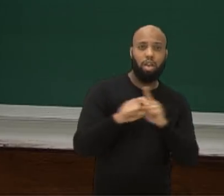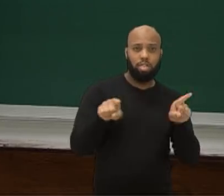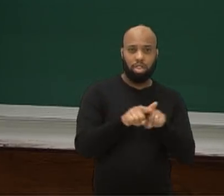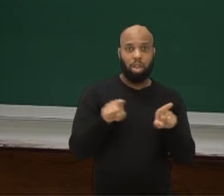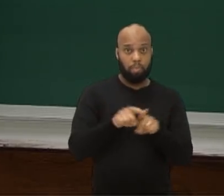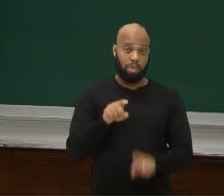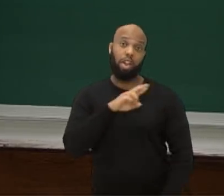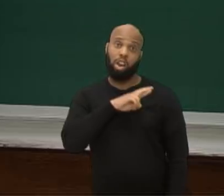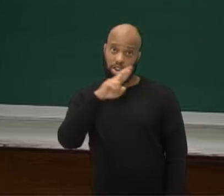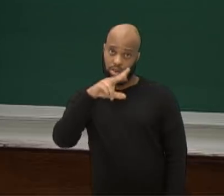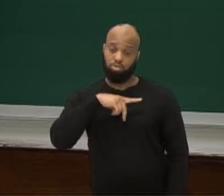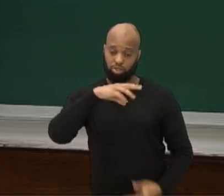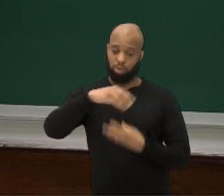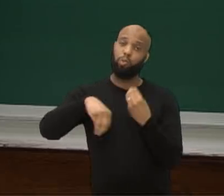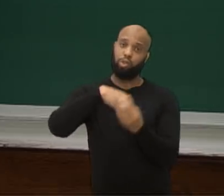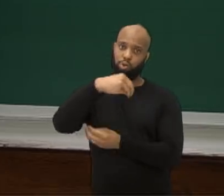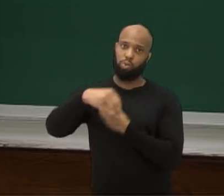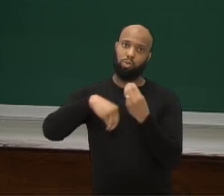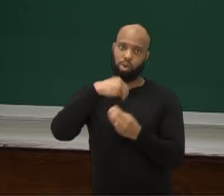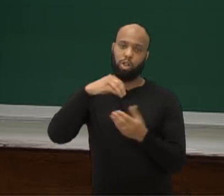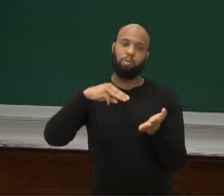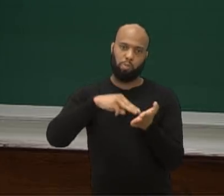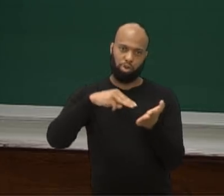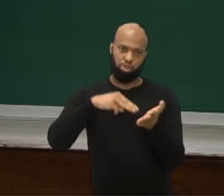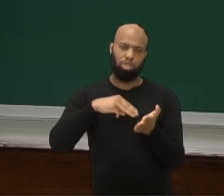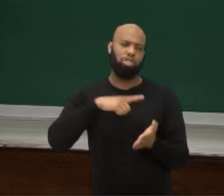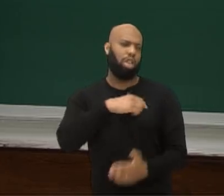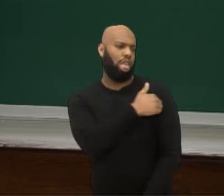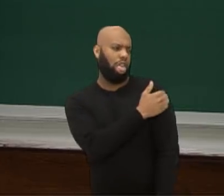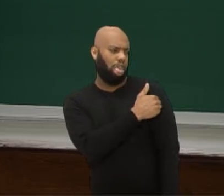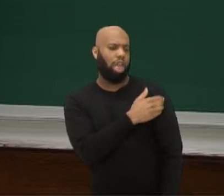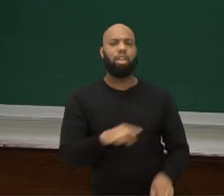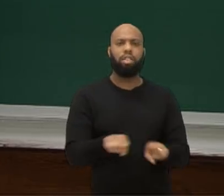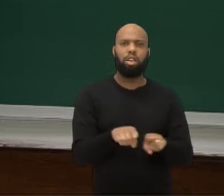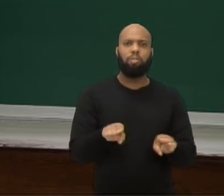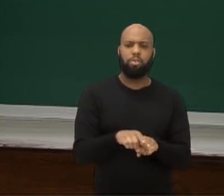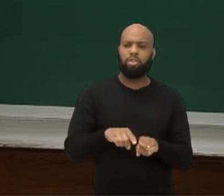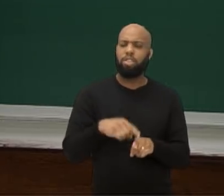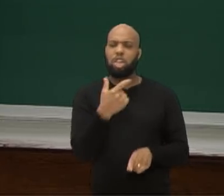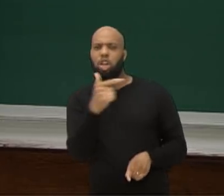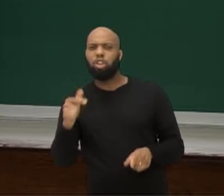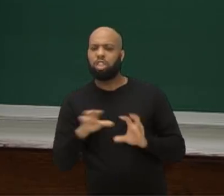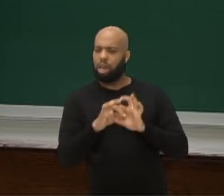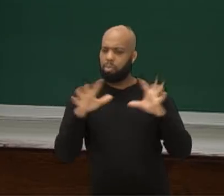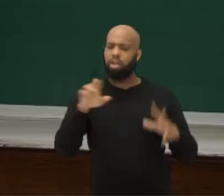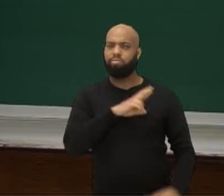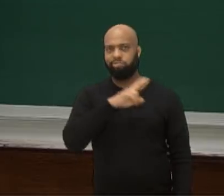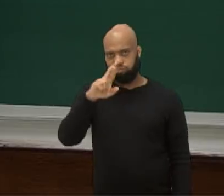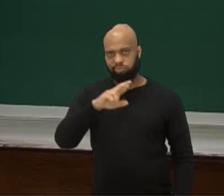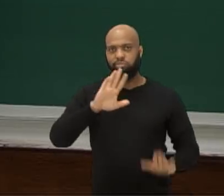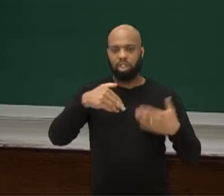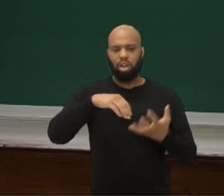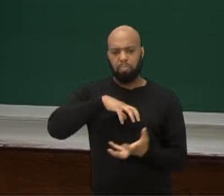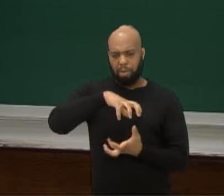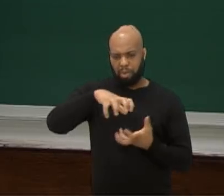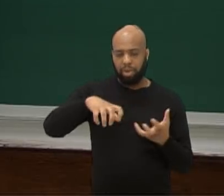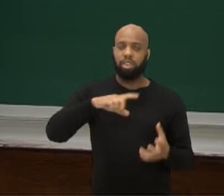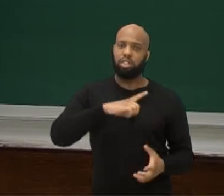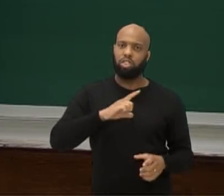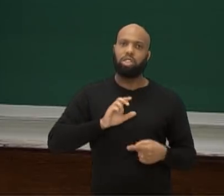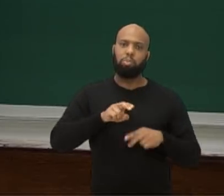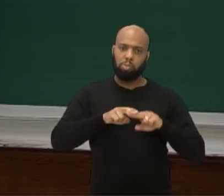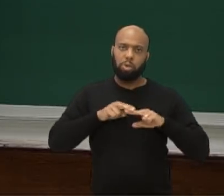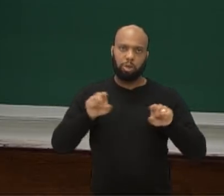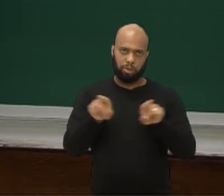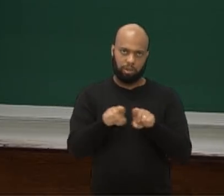e religiosa. Então, discriminação, falta de liberdade religiosa, e a revolta vai lutar exatamente